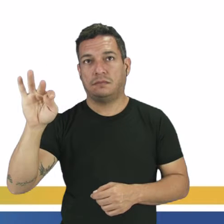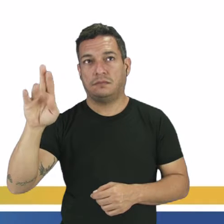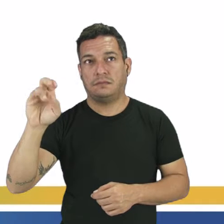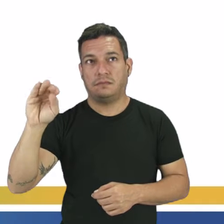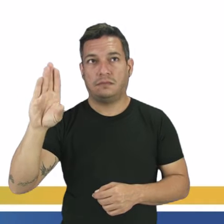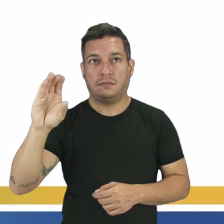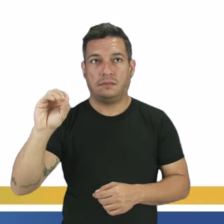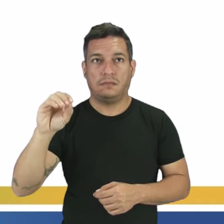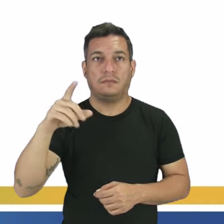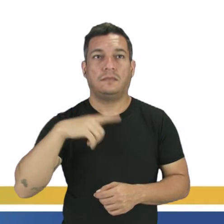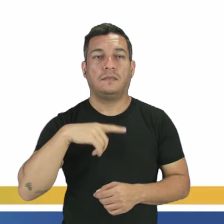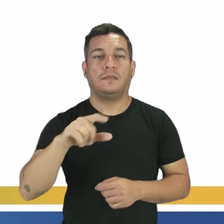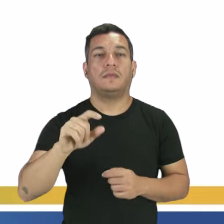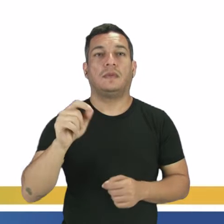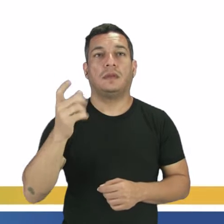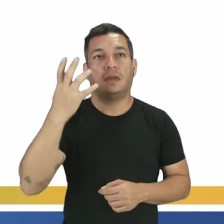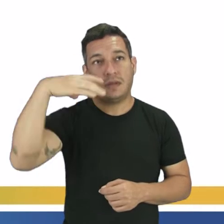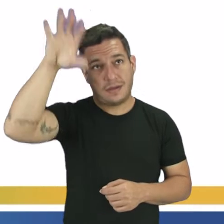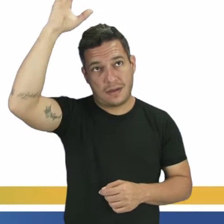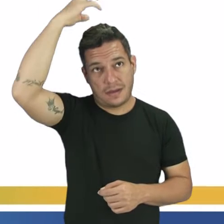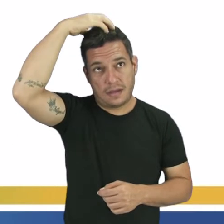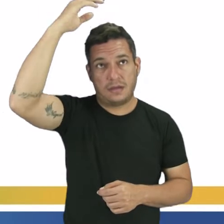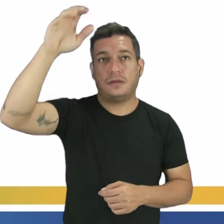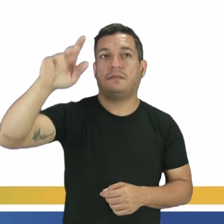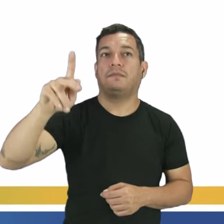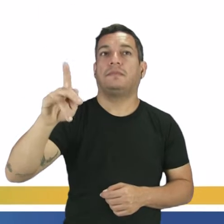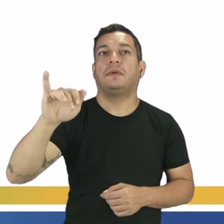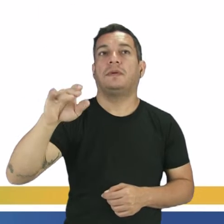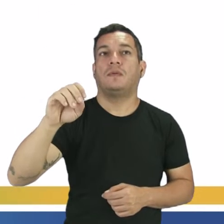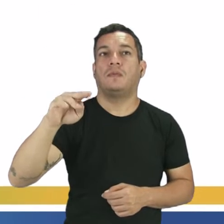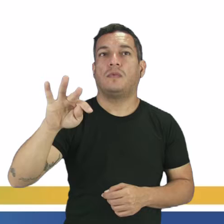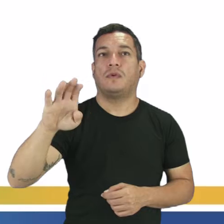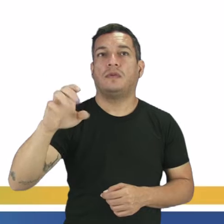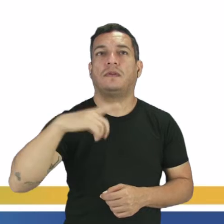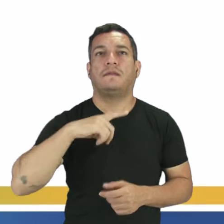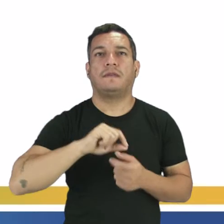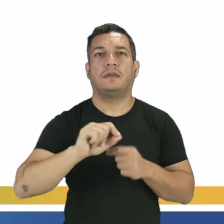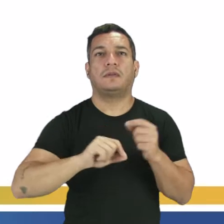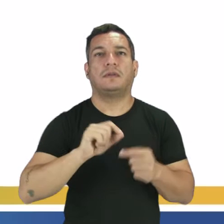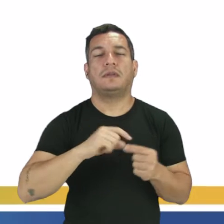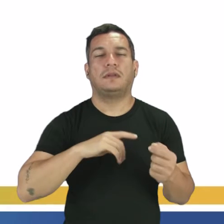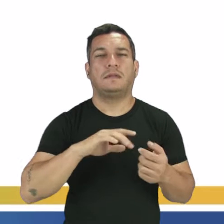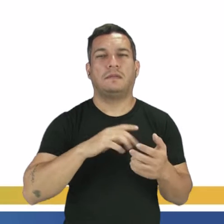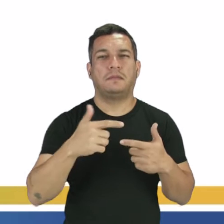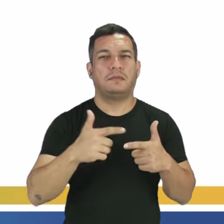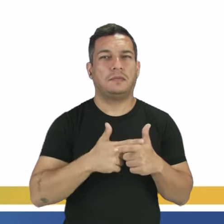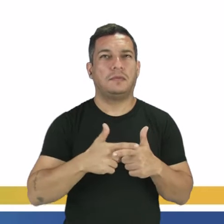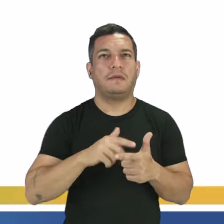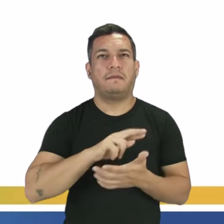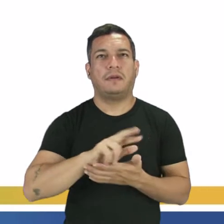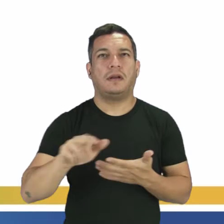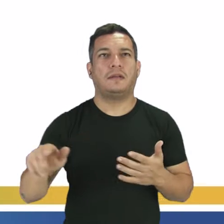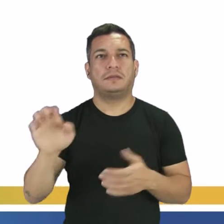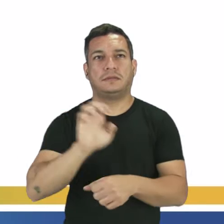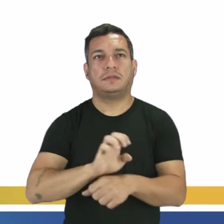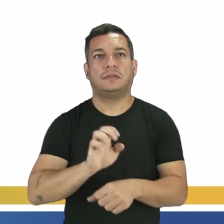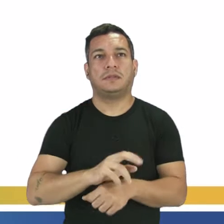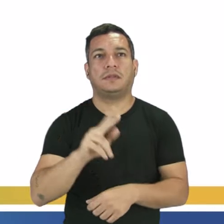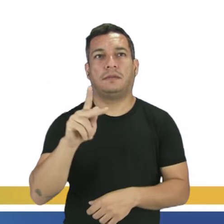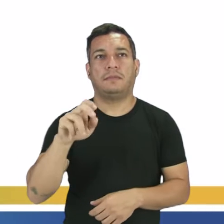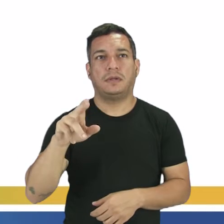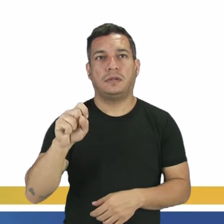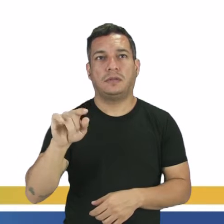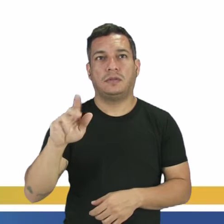e Sardenha. Fez estourar rebeliões em diversos estados da península, mas todas elas